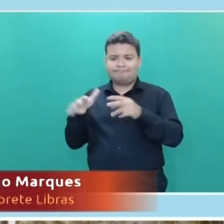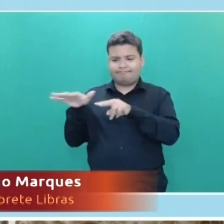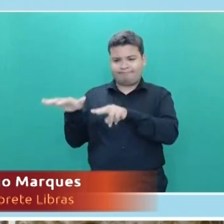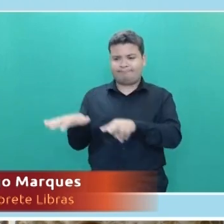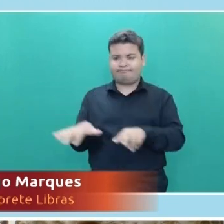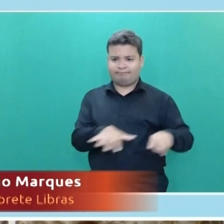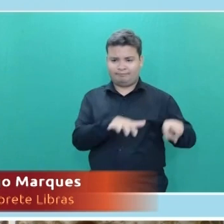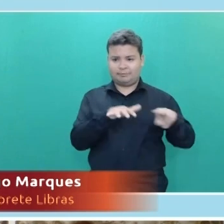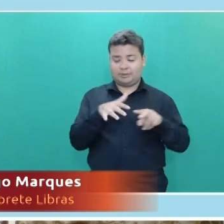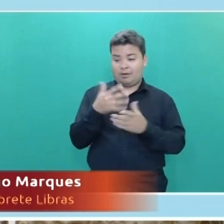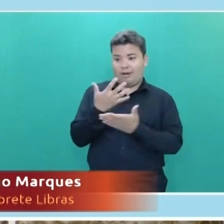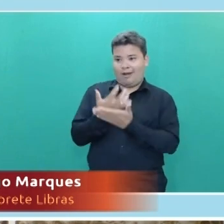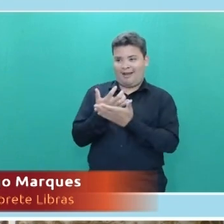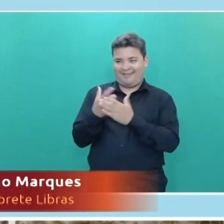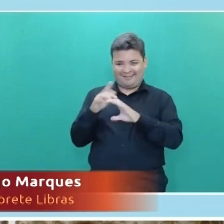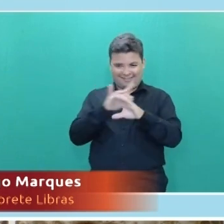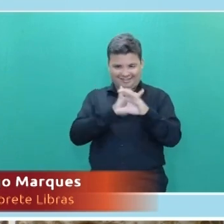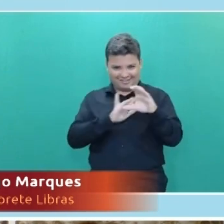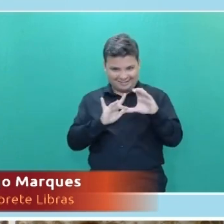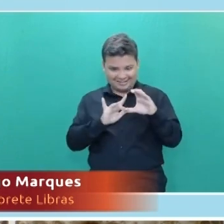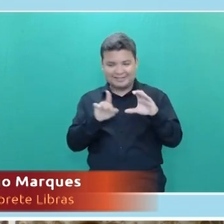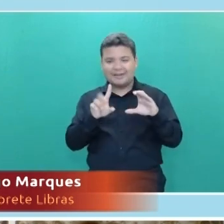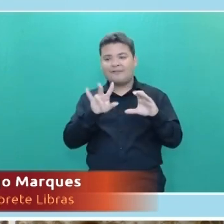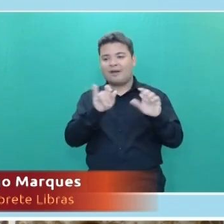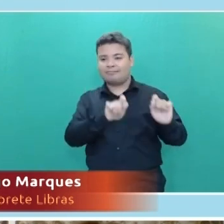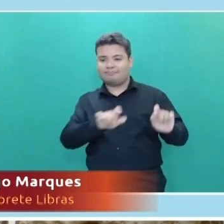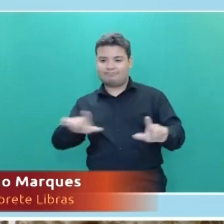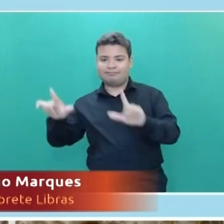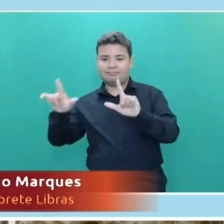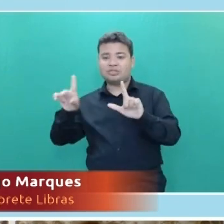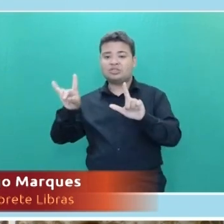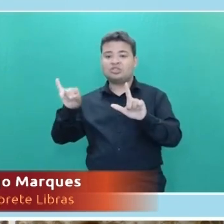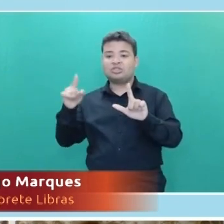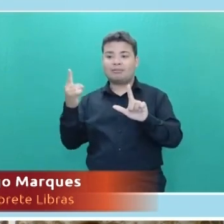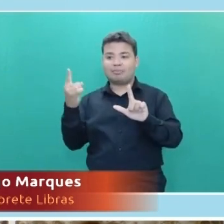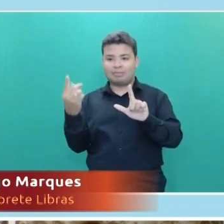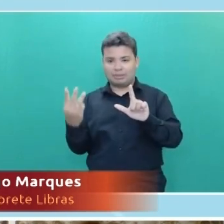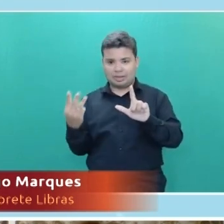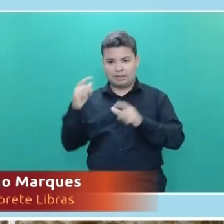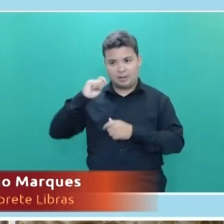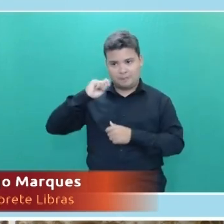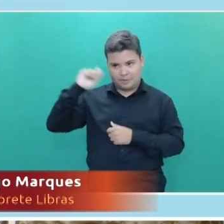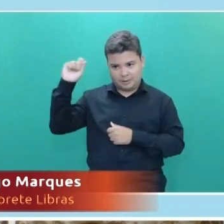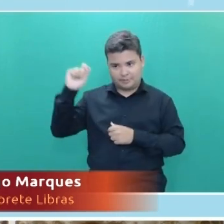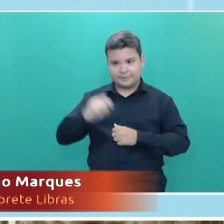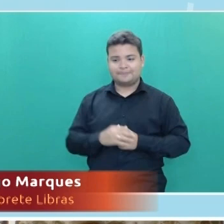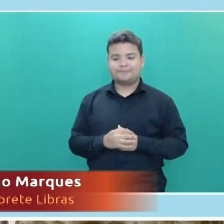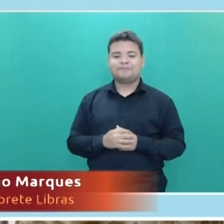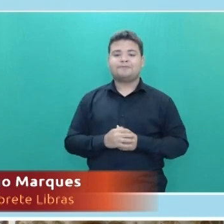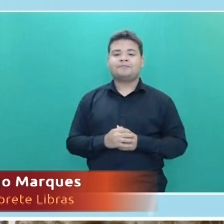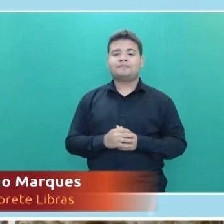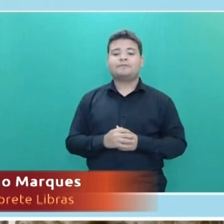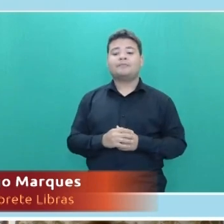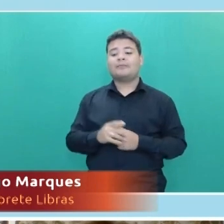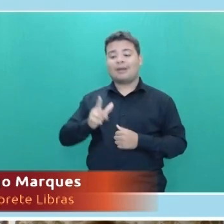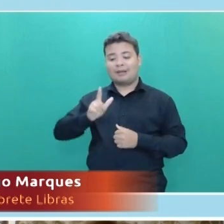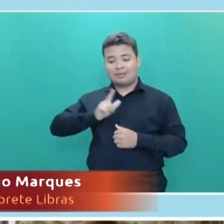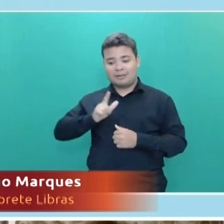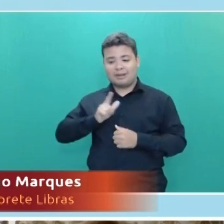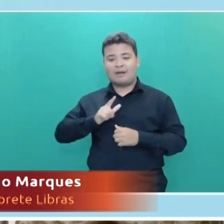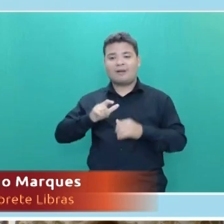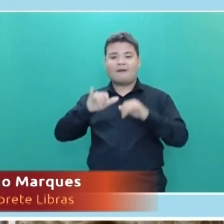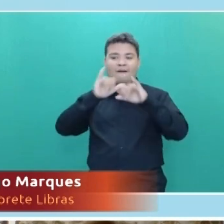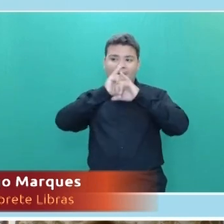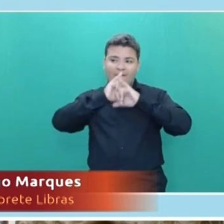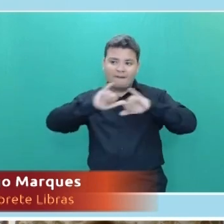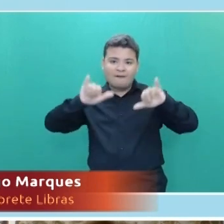gravando o programa, né? Nosso programa vai lá no dia 13 de abril, há uma onda de muitas informações